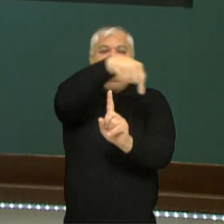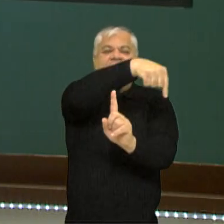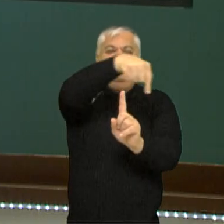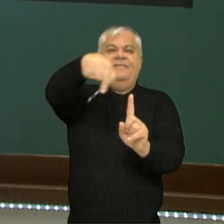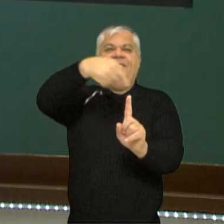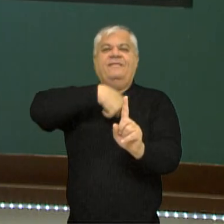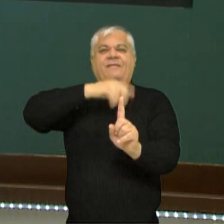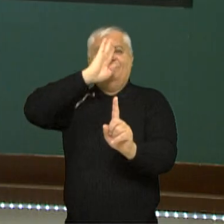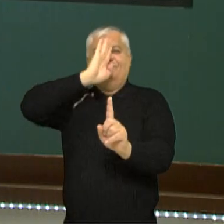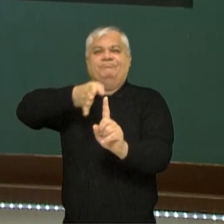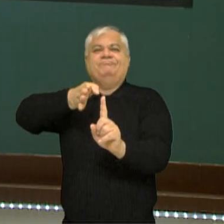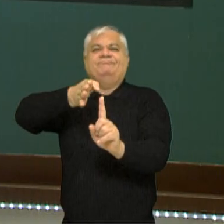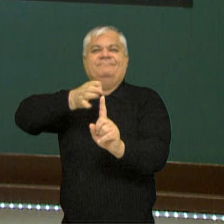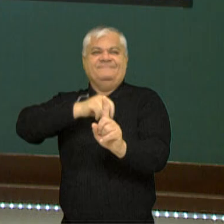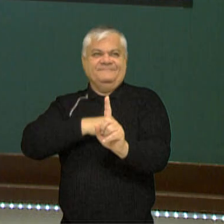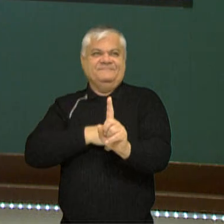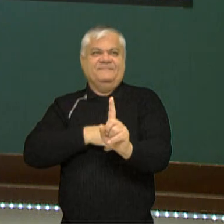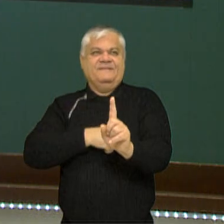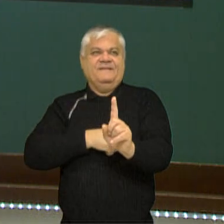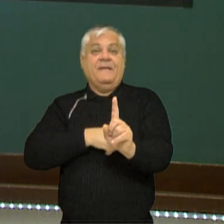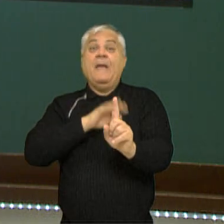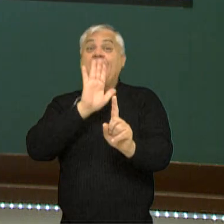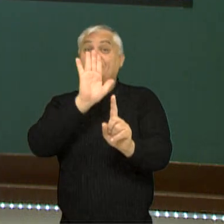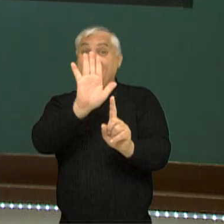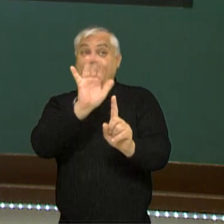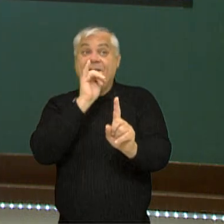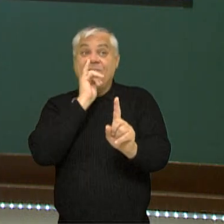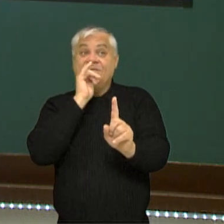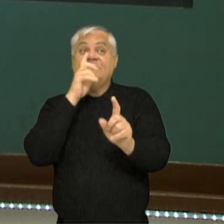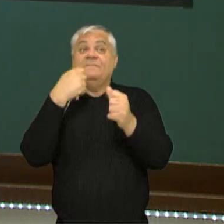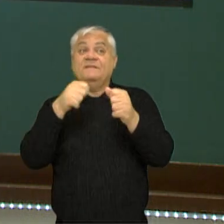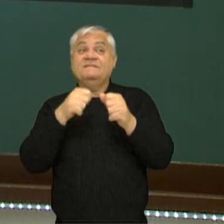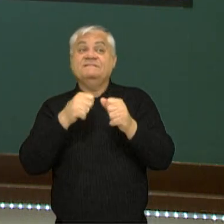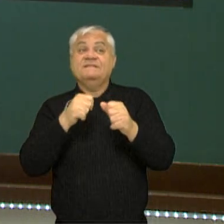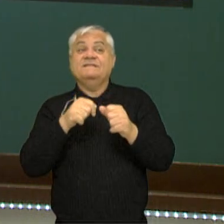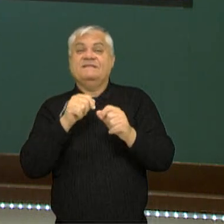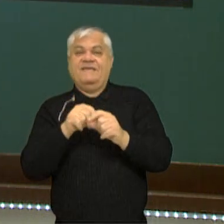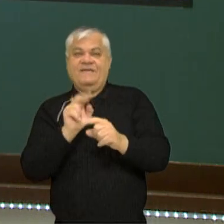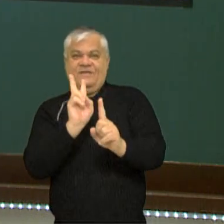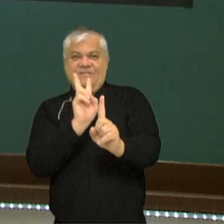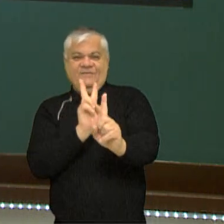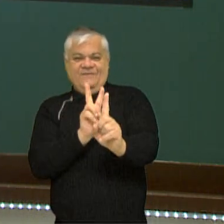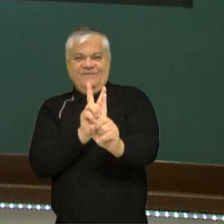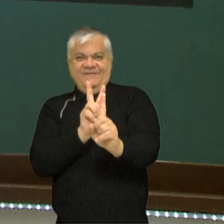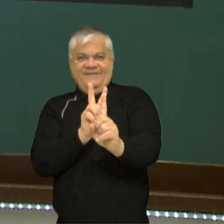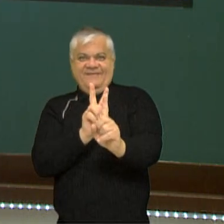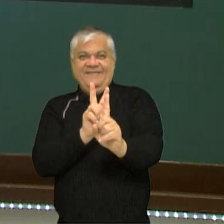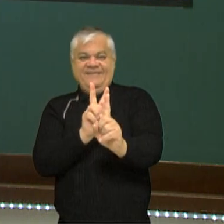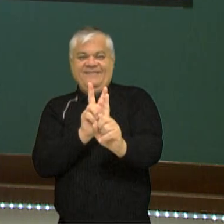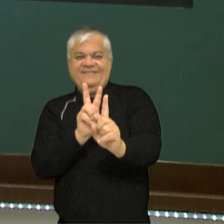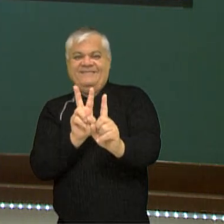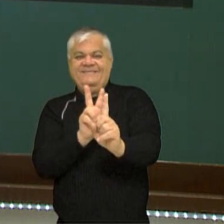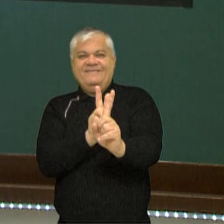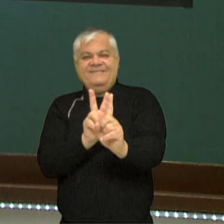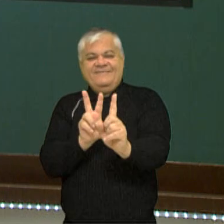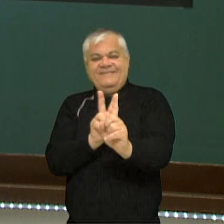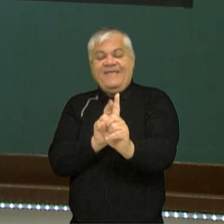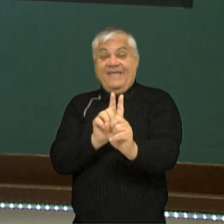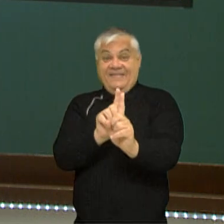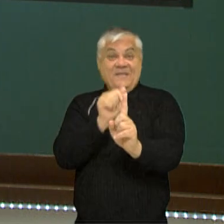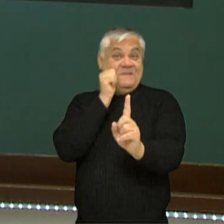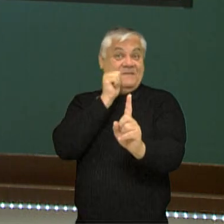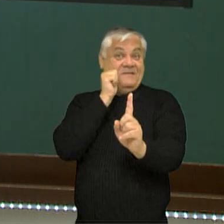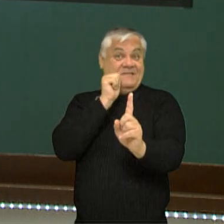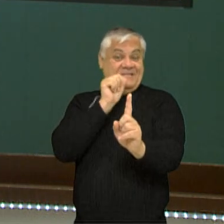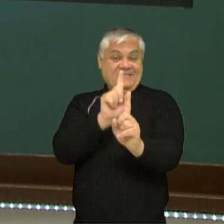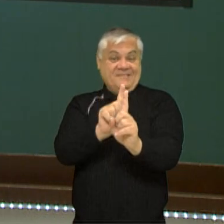fugir, tá? Mas essa posição ela tem que estar protegida. Nesse caso, nós estamos vendo aqui, ó, que quem dá a proteção para ela é